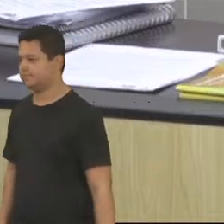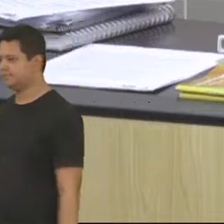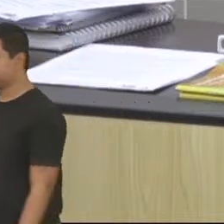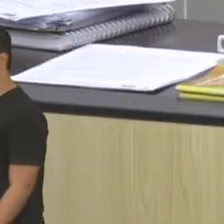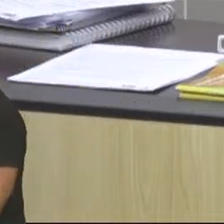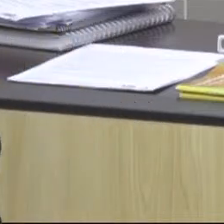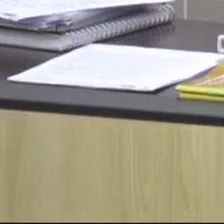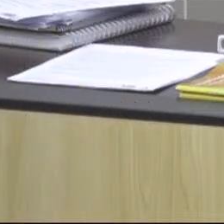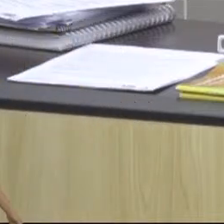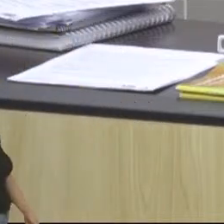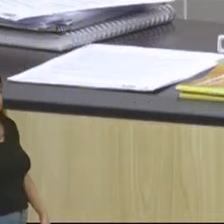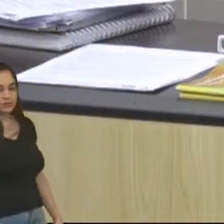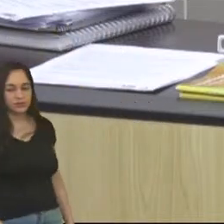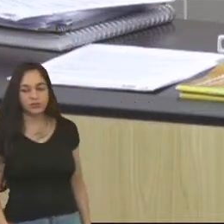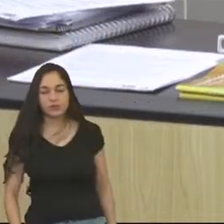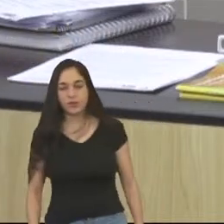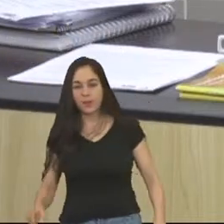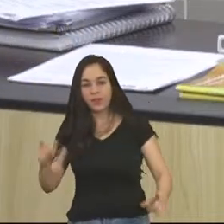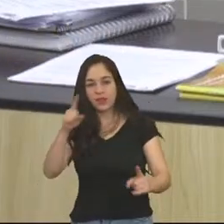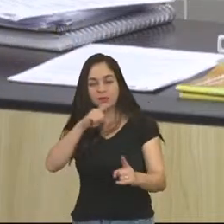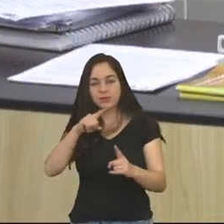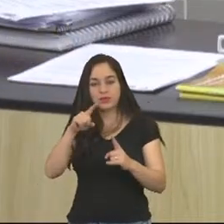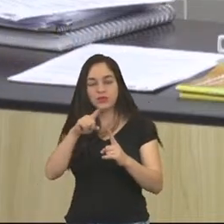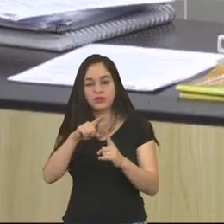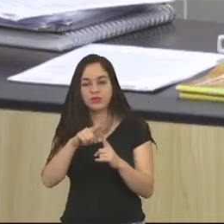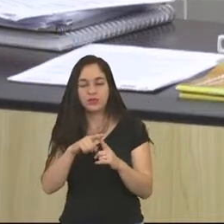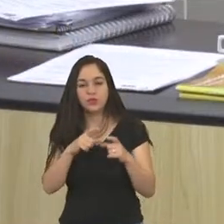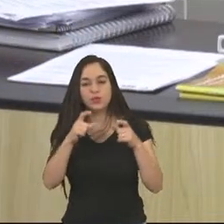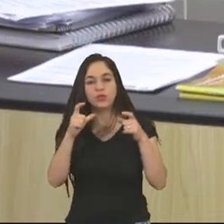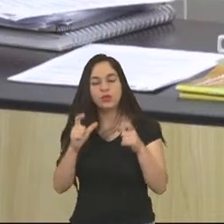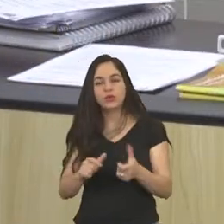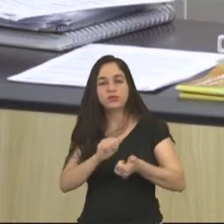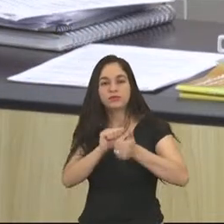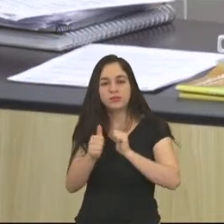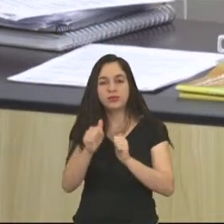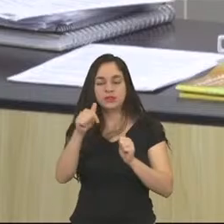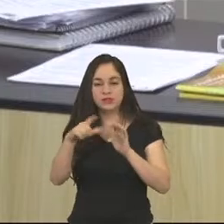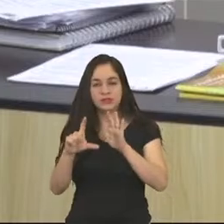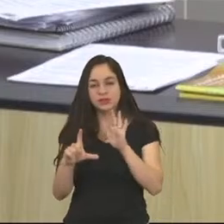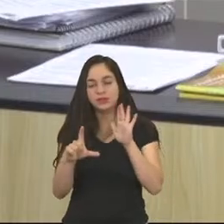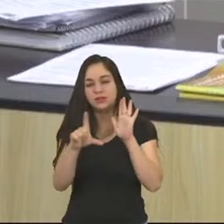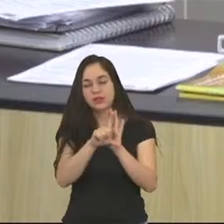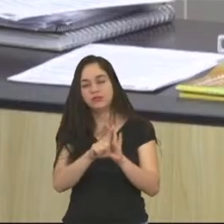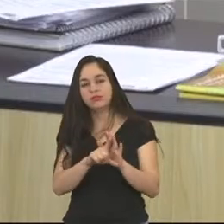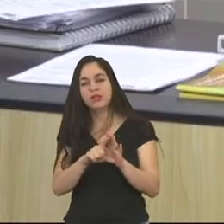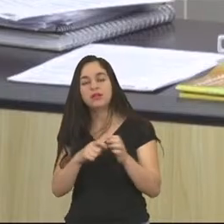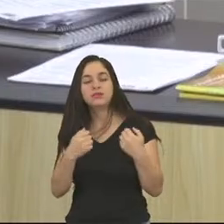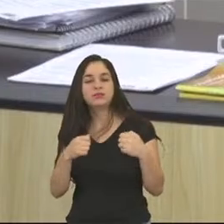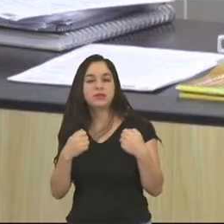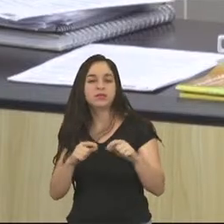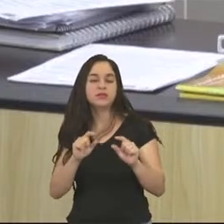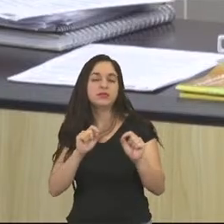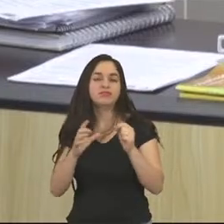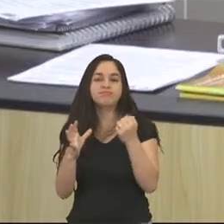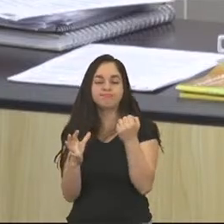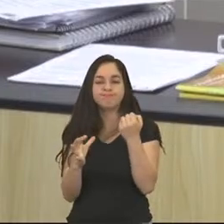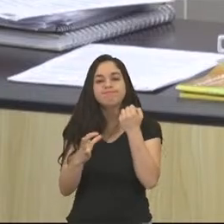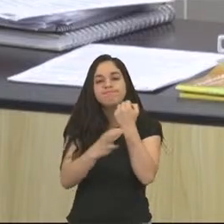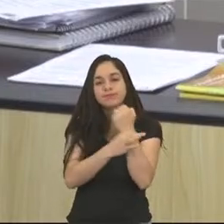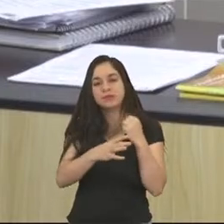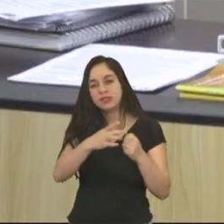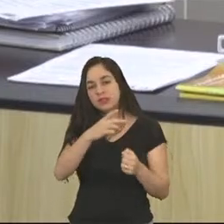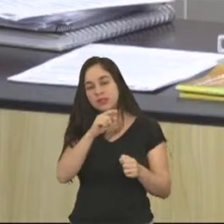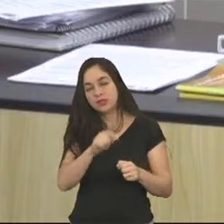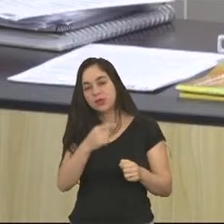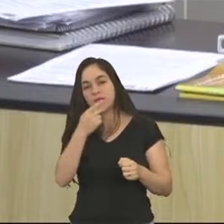A inclusão de uma definição abrangente de espaços esportivos nesta lei é essencial para assegurar que o benefício da